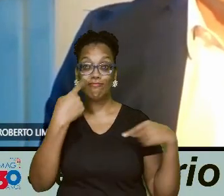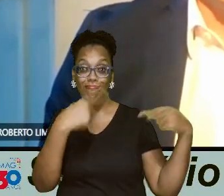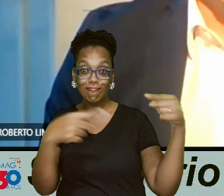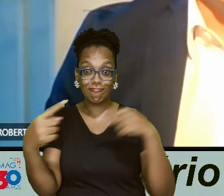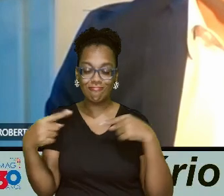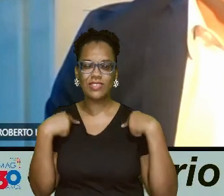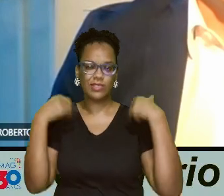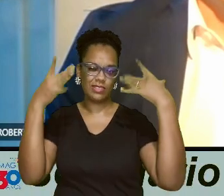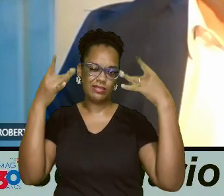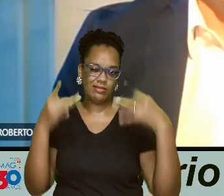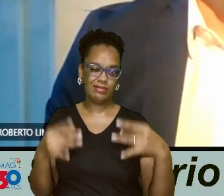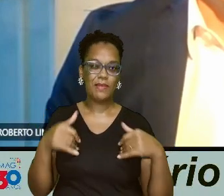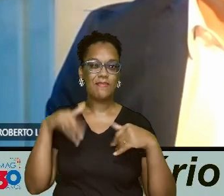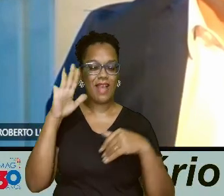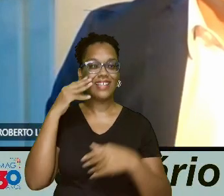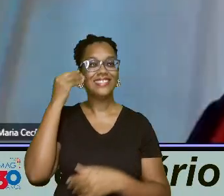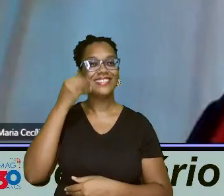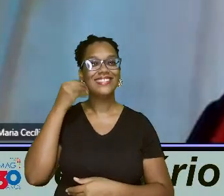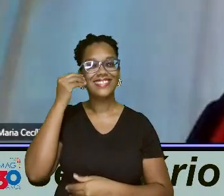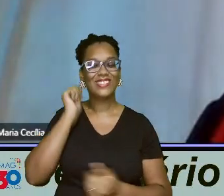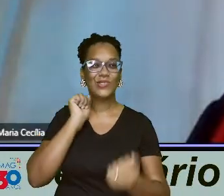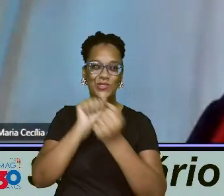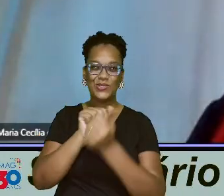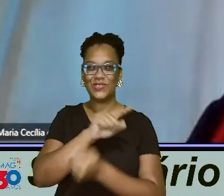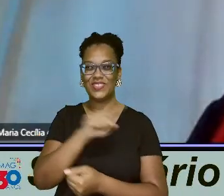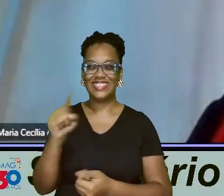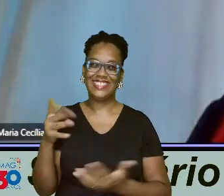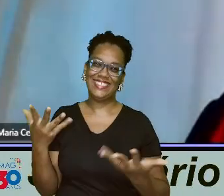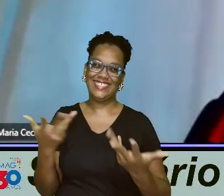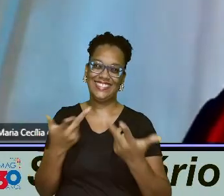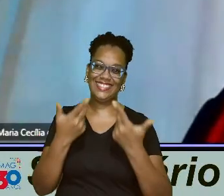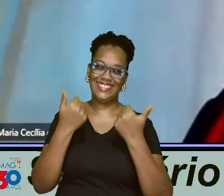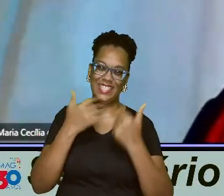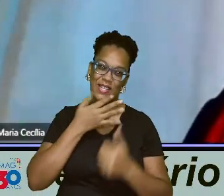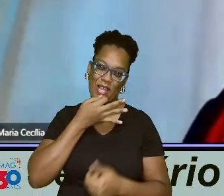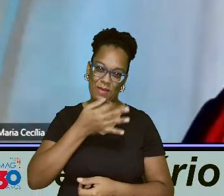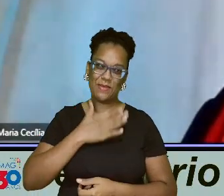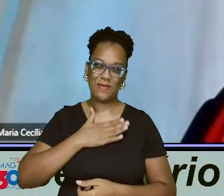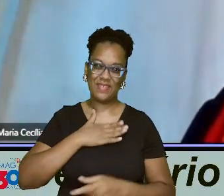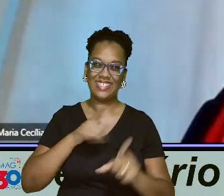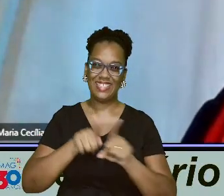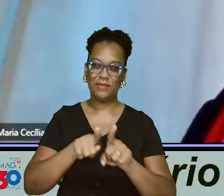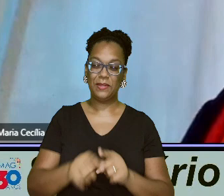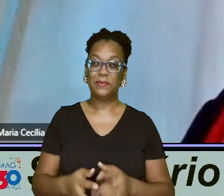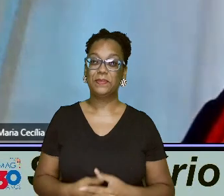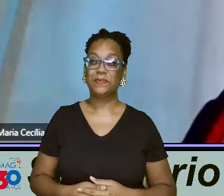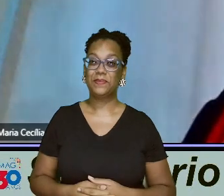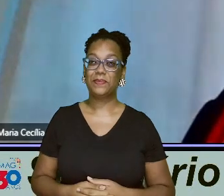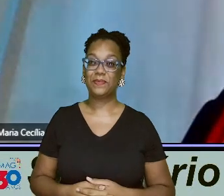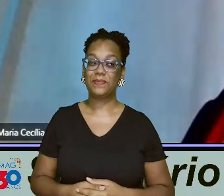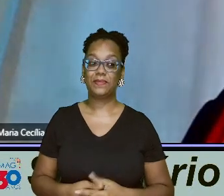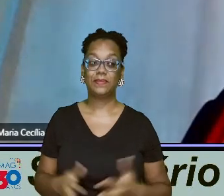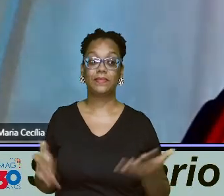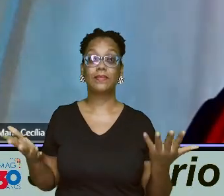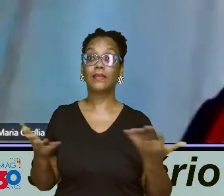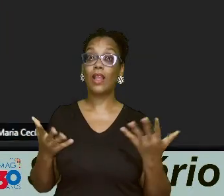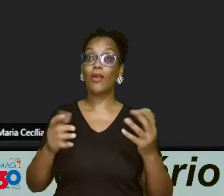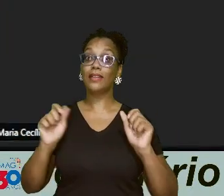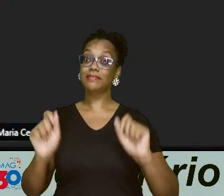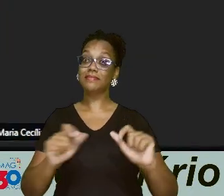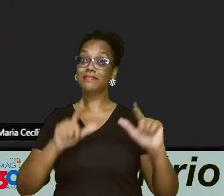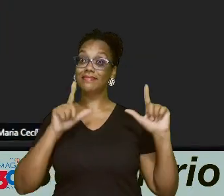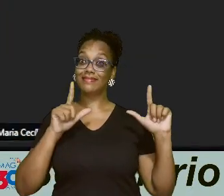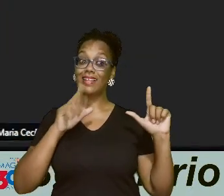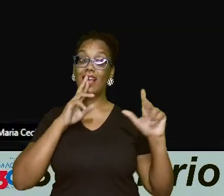como a experiência de estar com vocês foi maravilhosa para mim também. Mas agora eu vou colocar aqui a nossa apresentação dos resultados